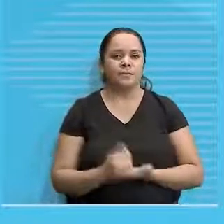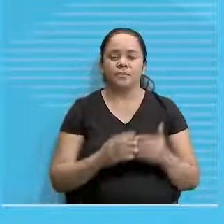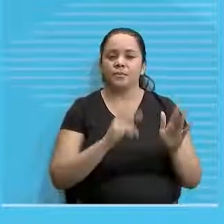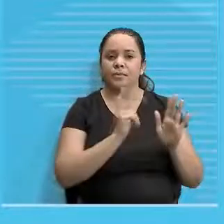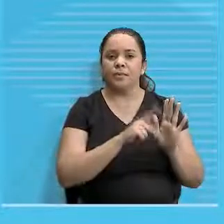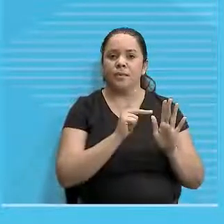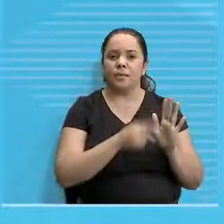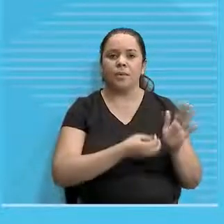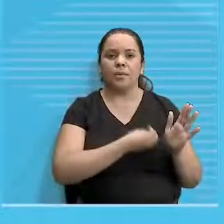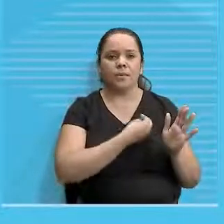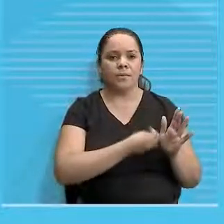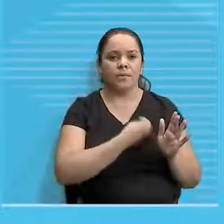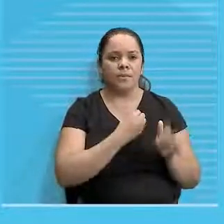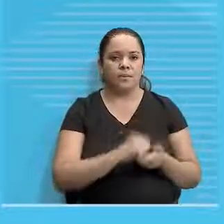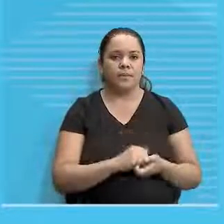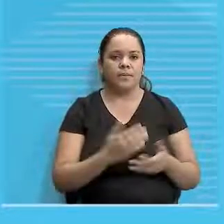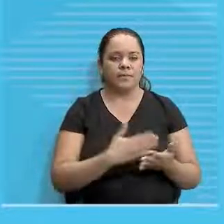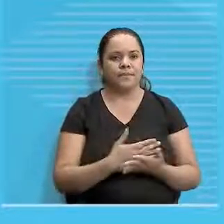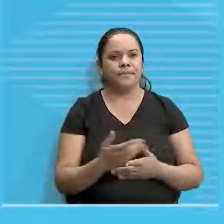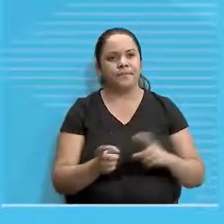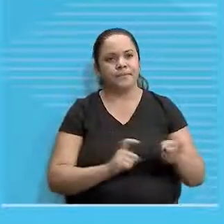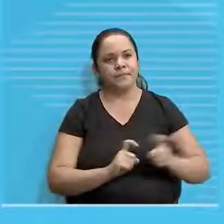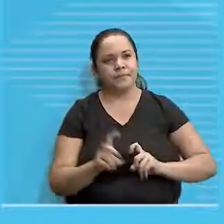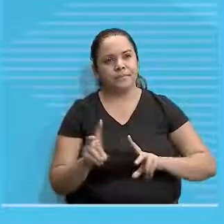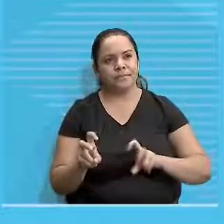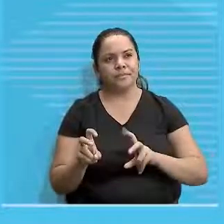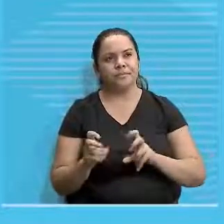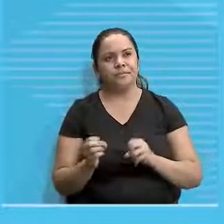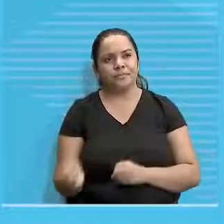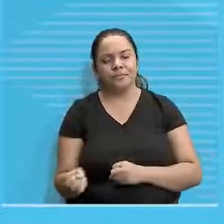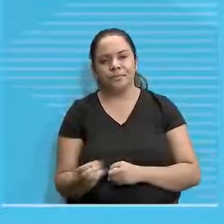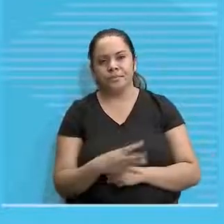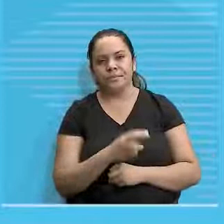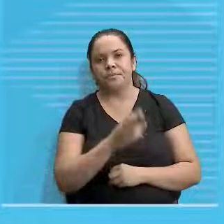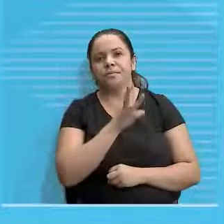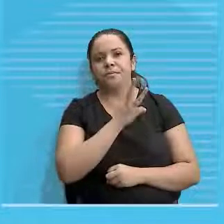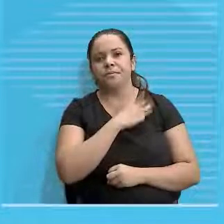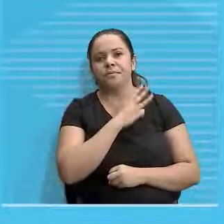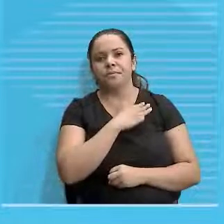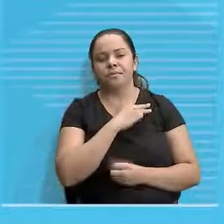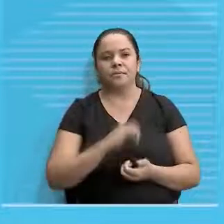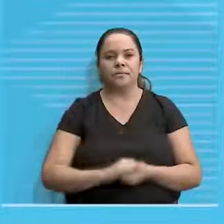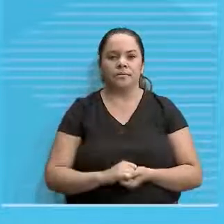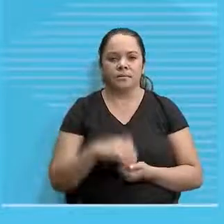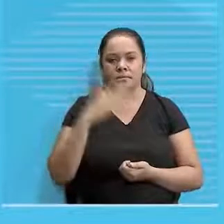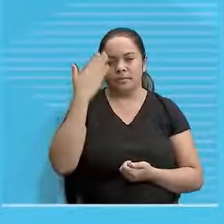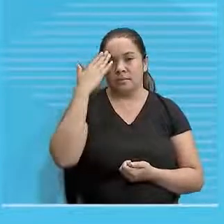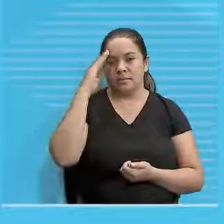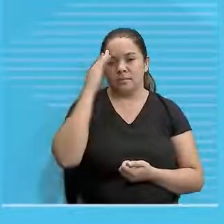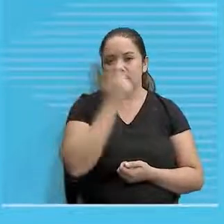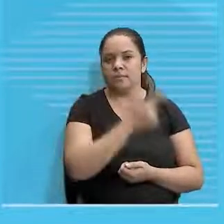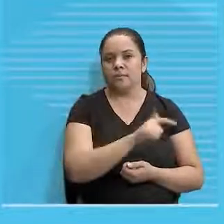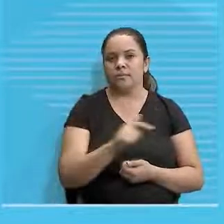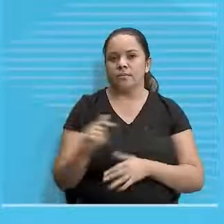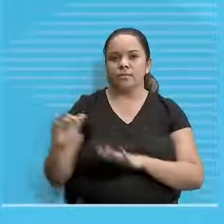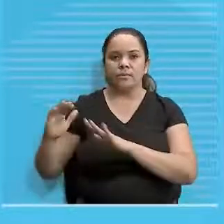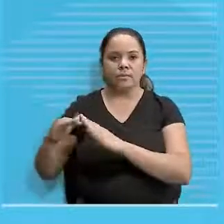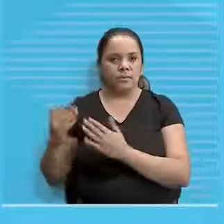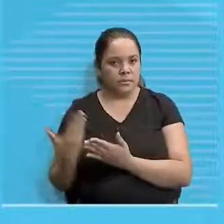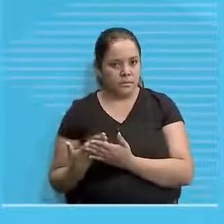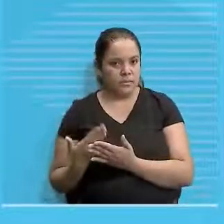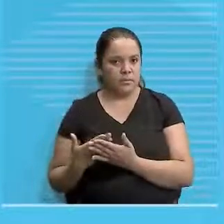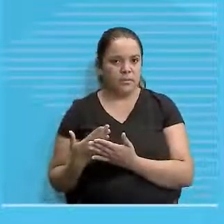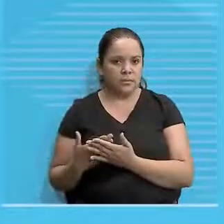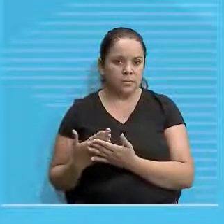sobre esse novo ensino médio, né? Nós sabemos que outras escolas, inclusive aqui no Piauí, já possuíam